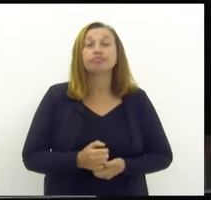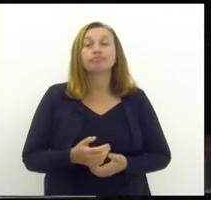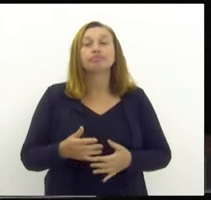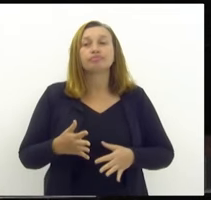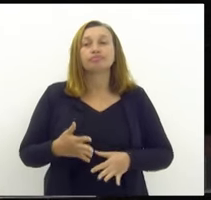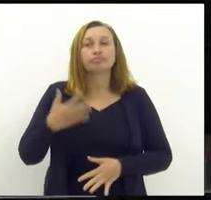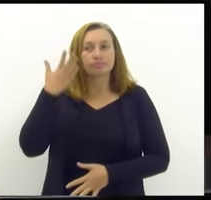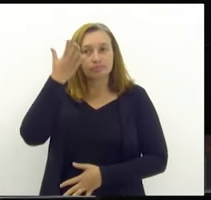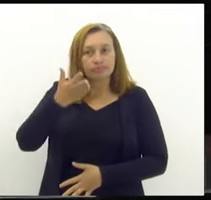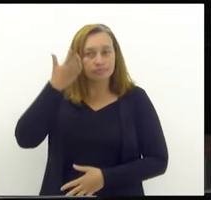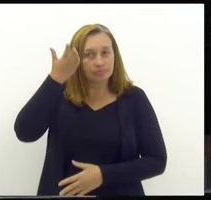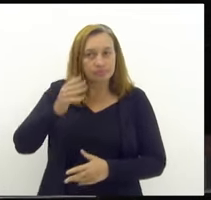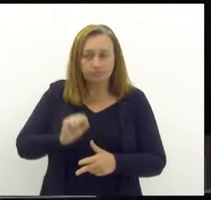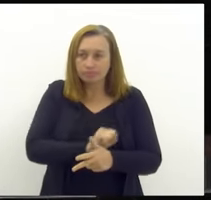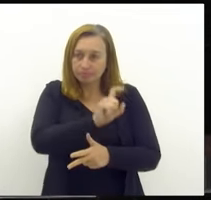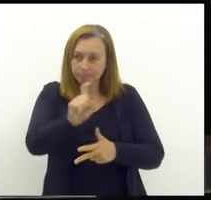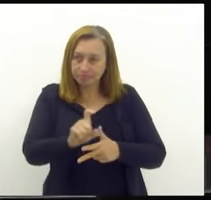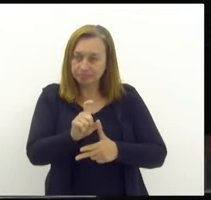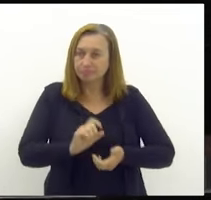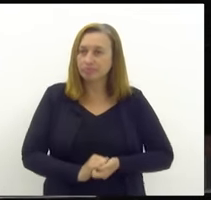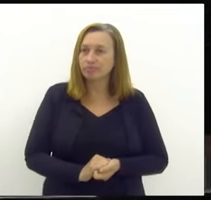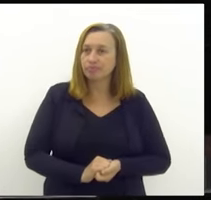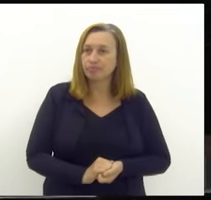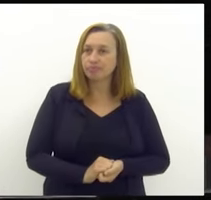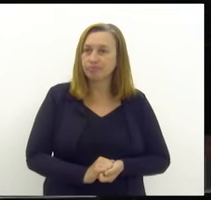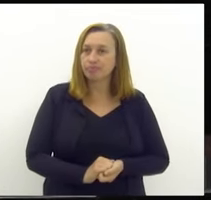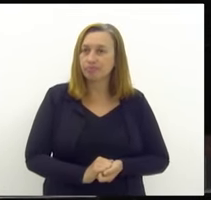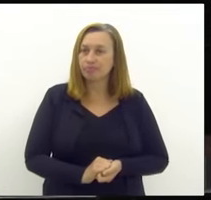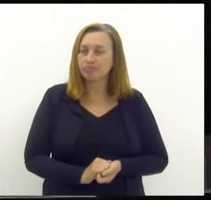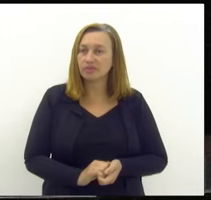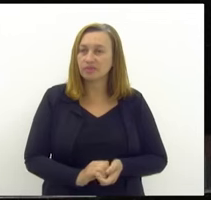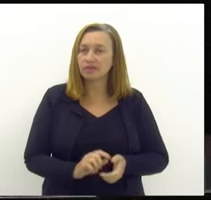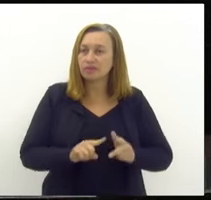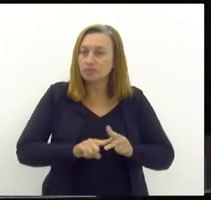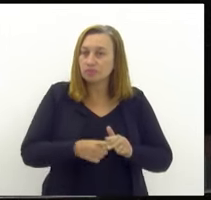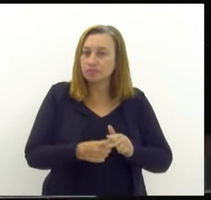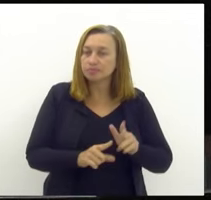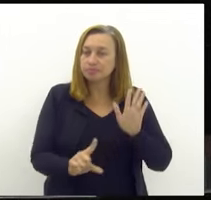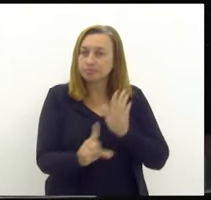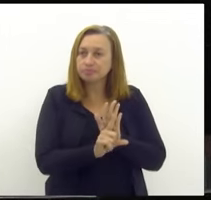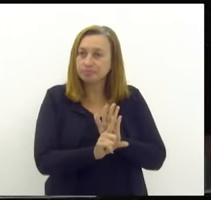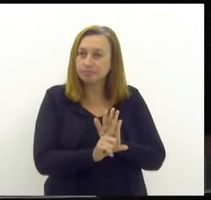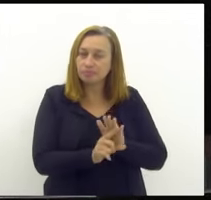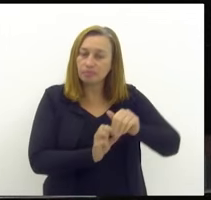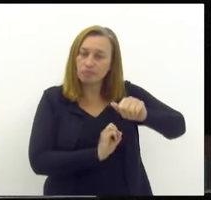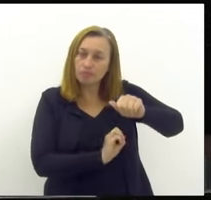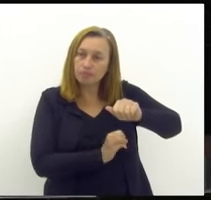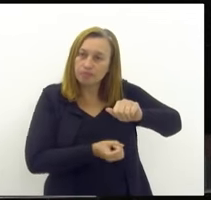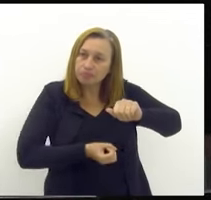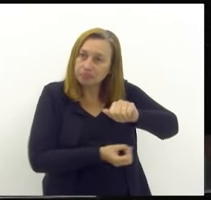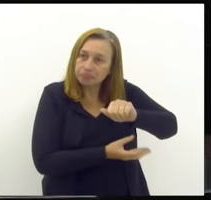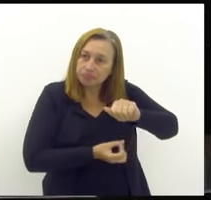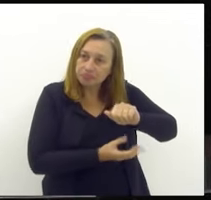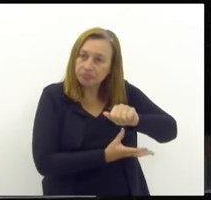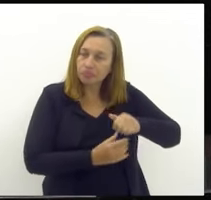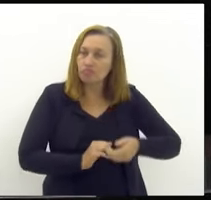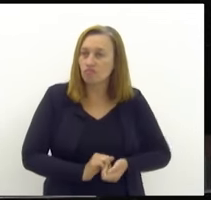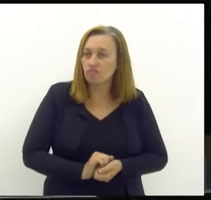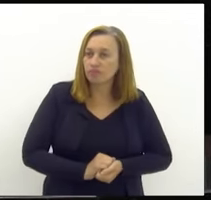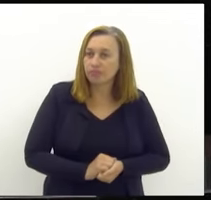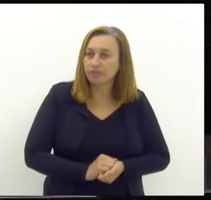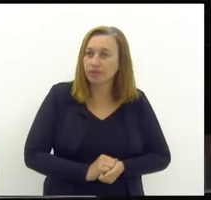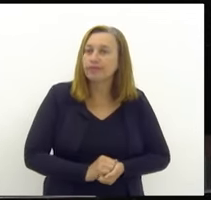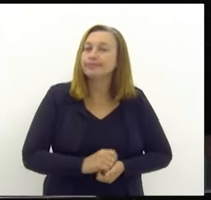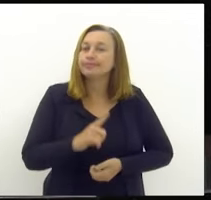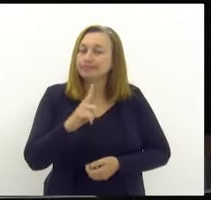mensagem do executivo mexer na lei dos Fundos que na sua maioria são Fundos que T